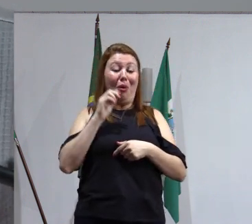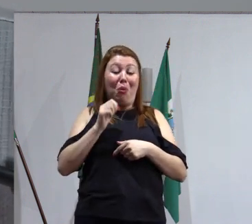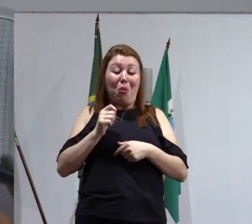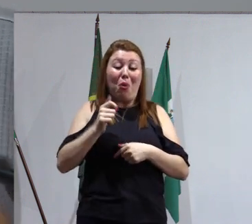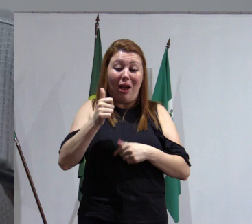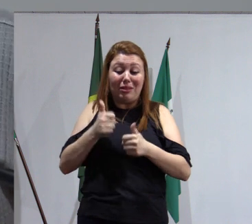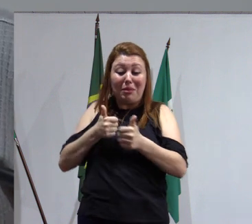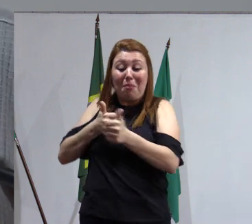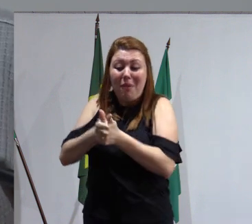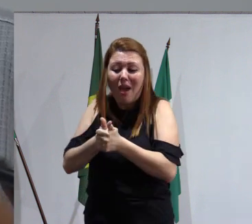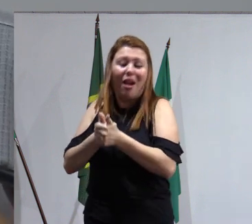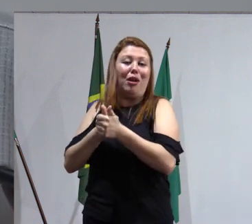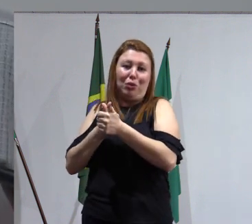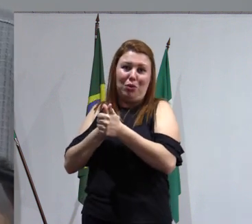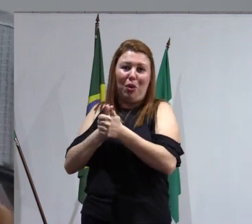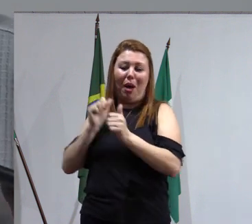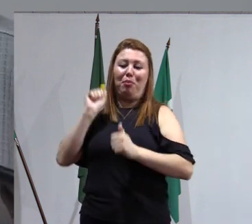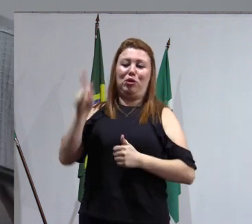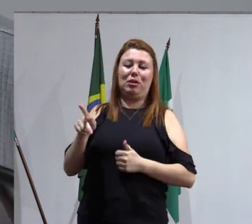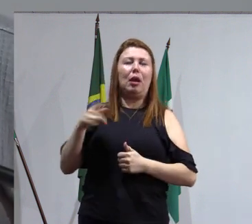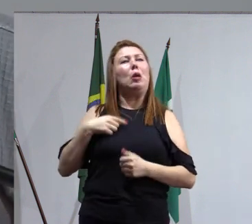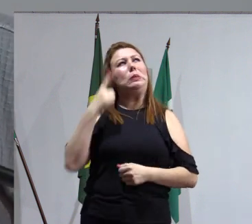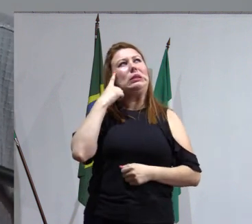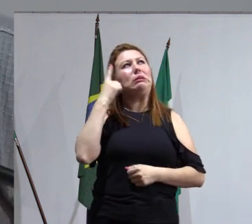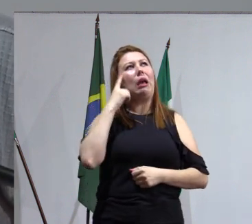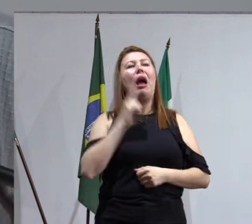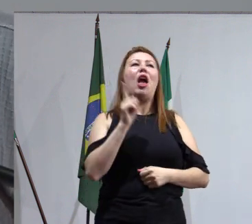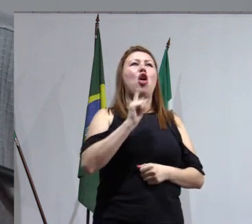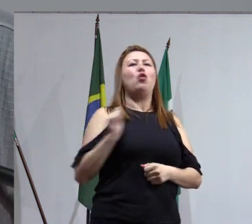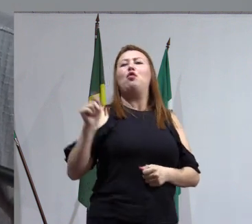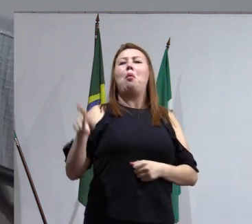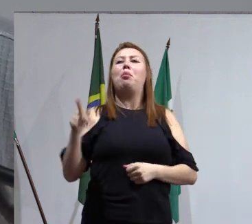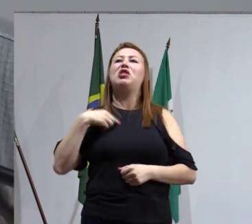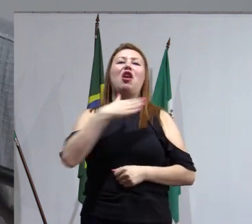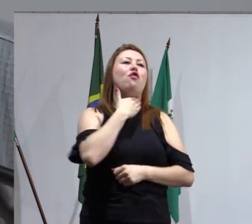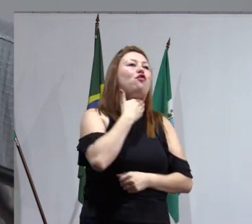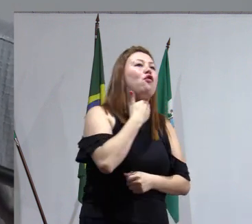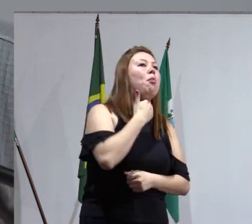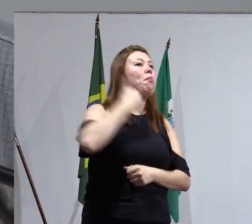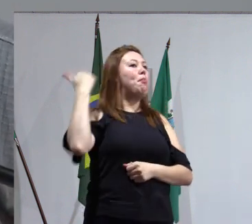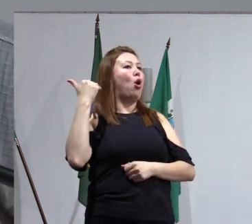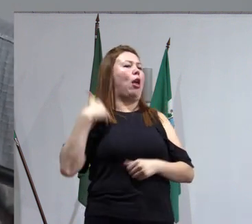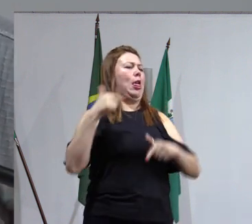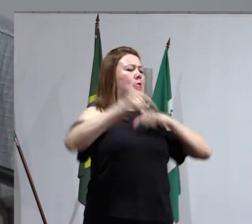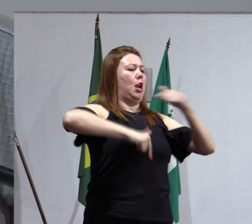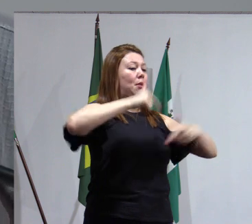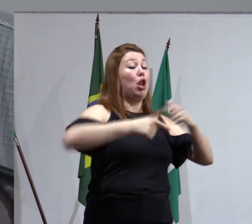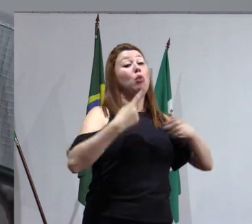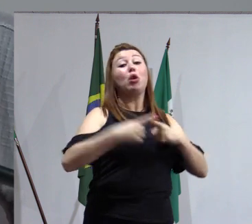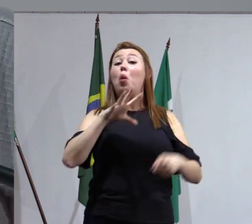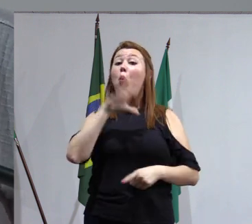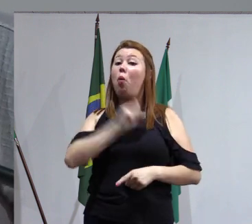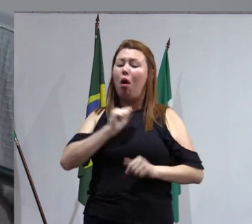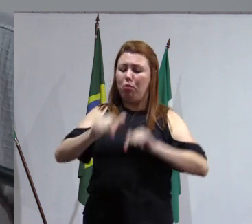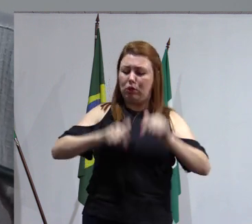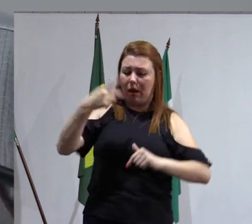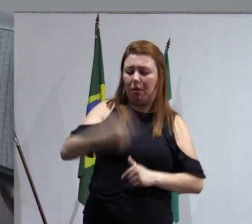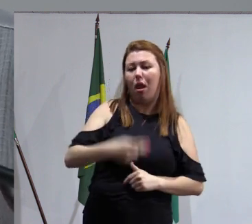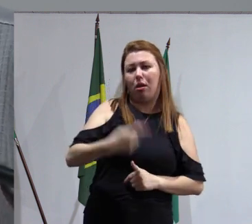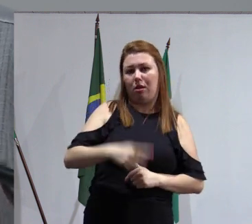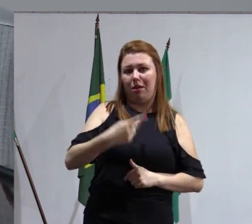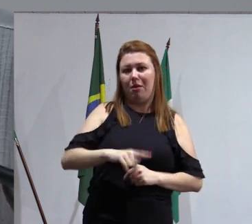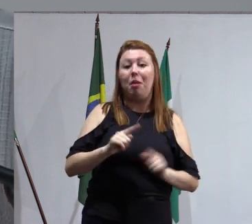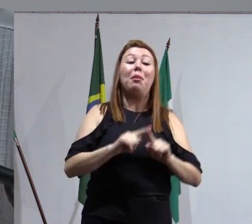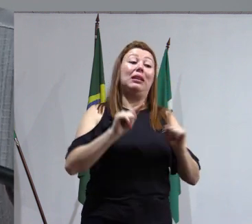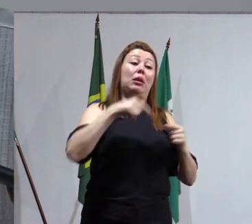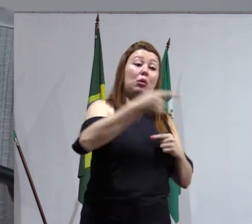eu pensei em me aposentar, morrer trabalhando, mas porque eu amo essa instituição. Depois eu tomei conhecimento que eu vou